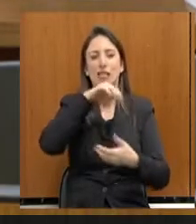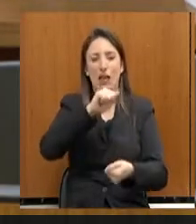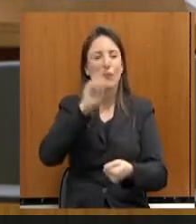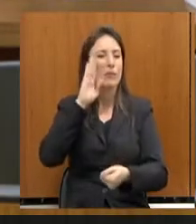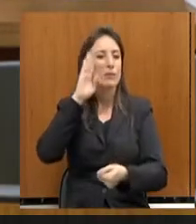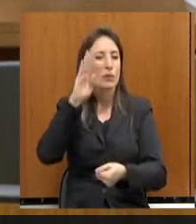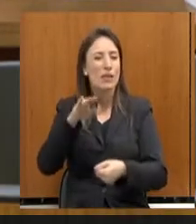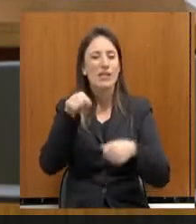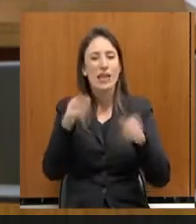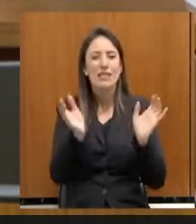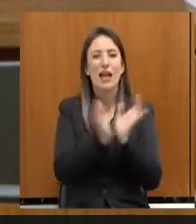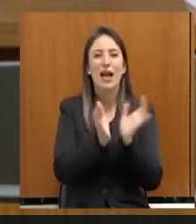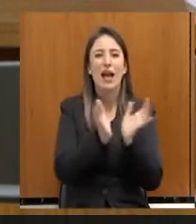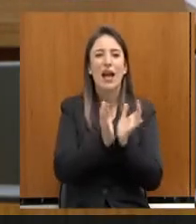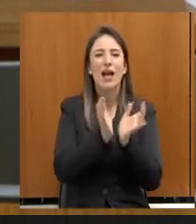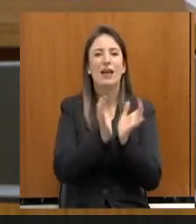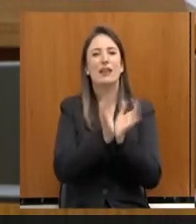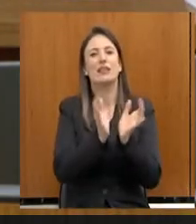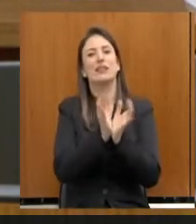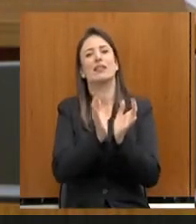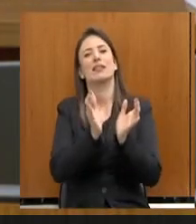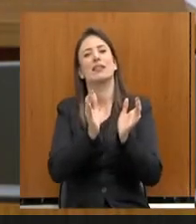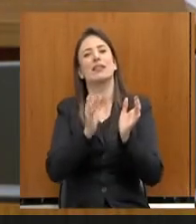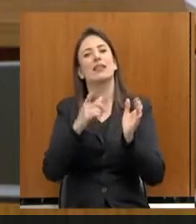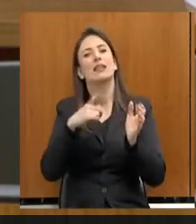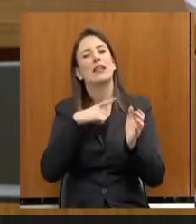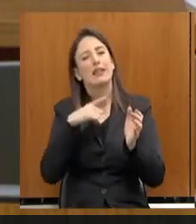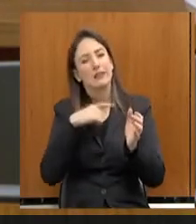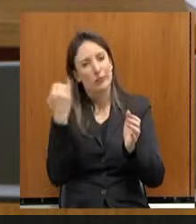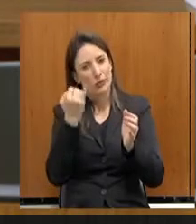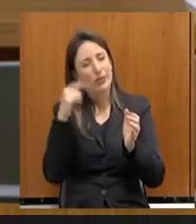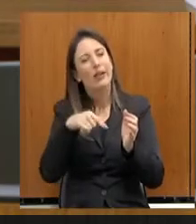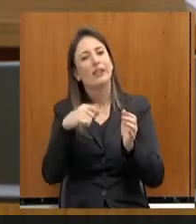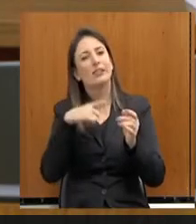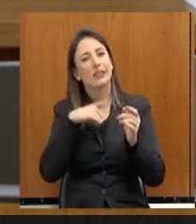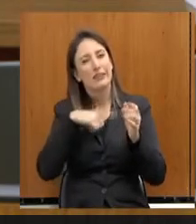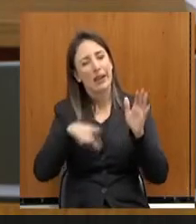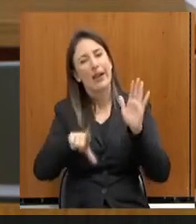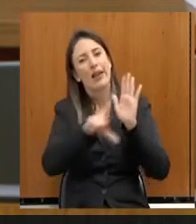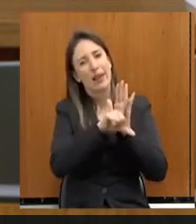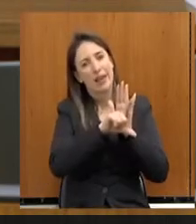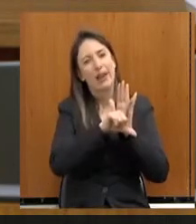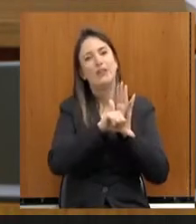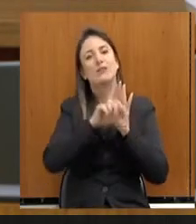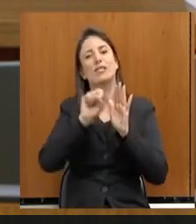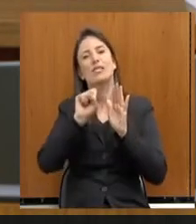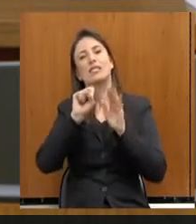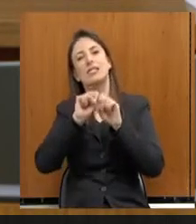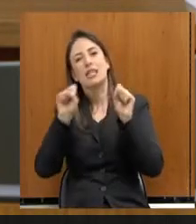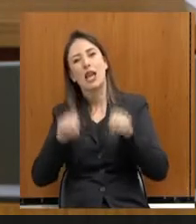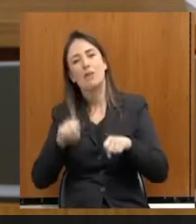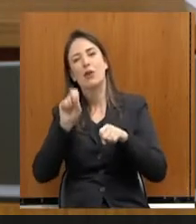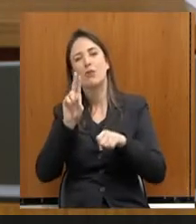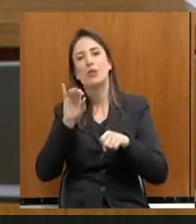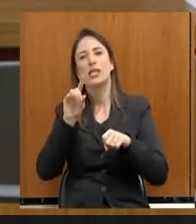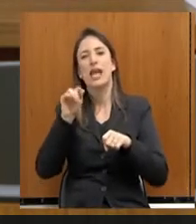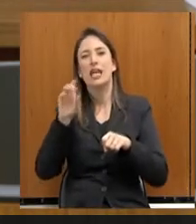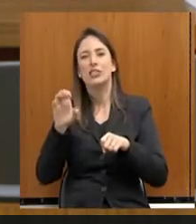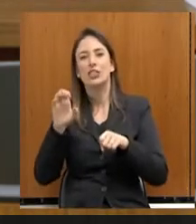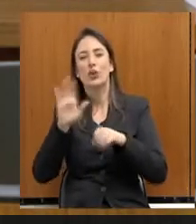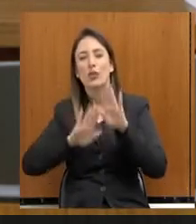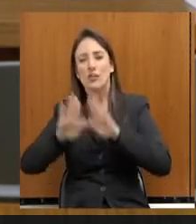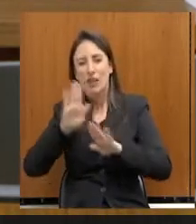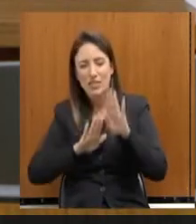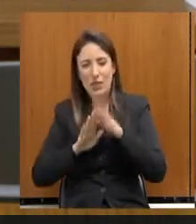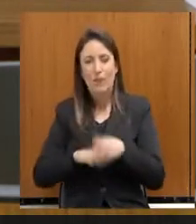protegidas conforme estabelecido na lei do sistema de unidade de conservação Nossa concedemos o